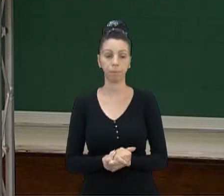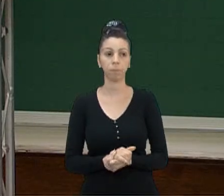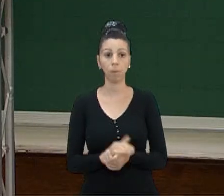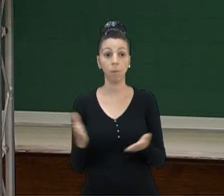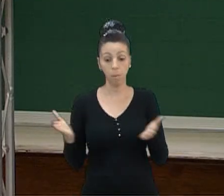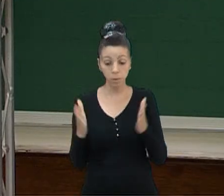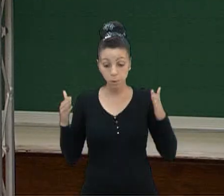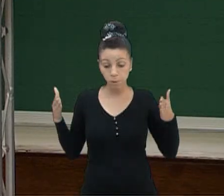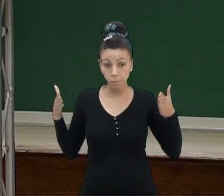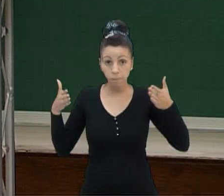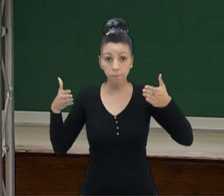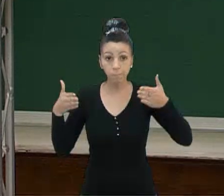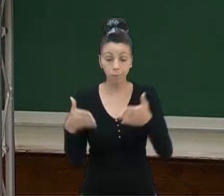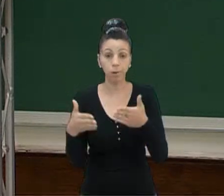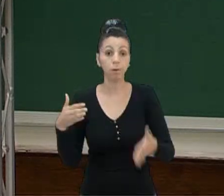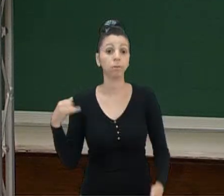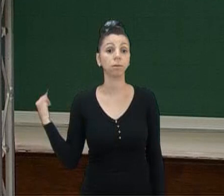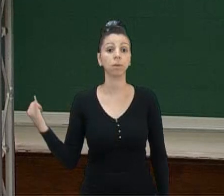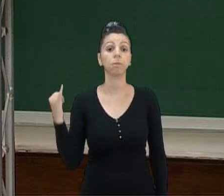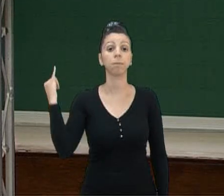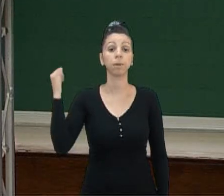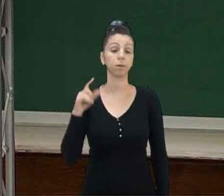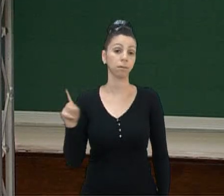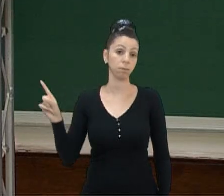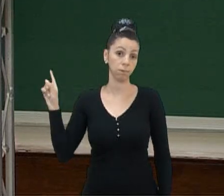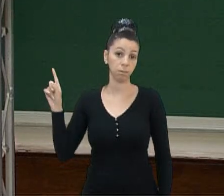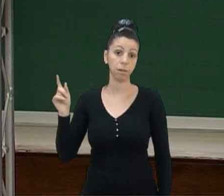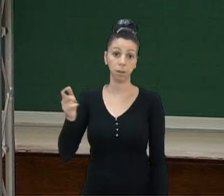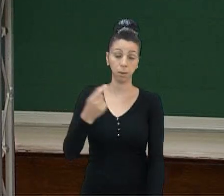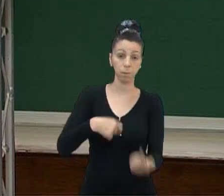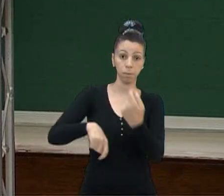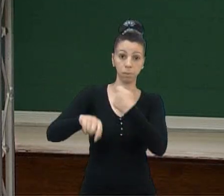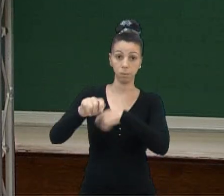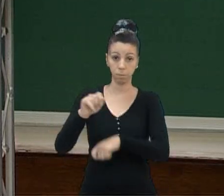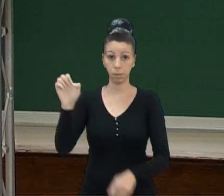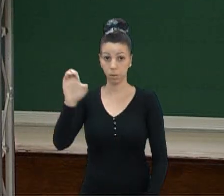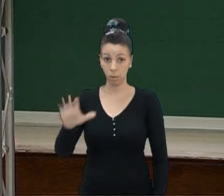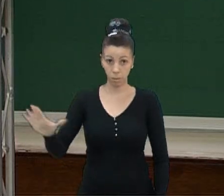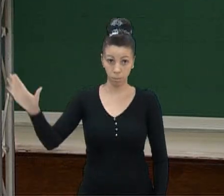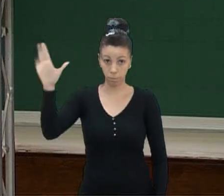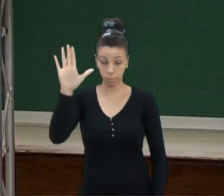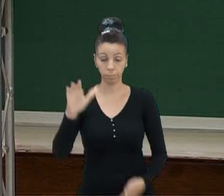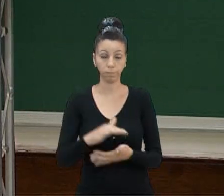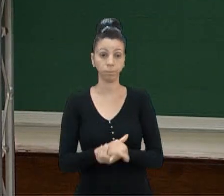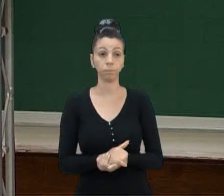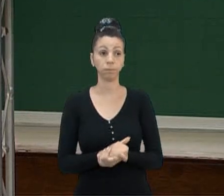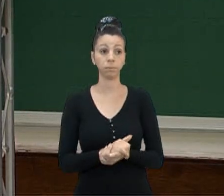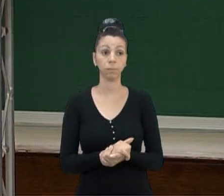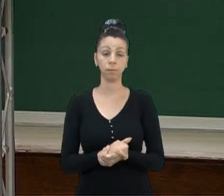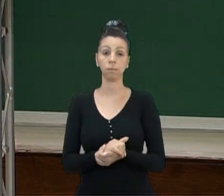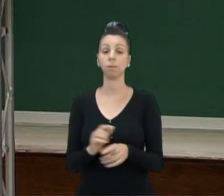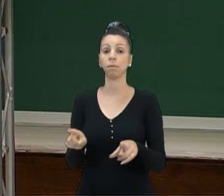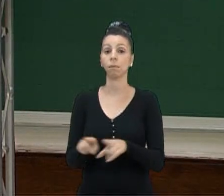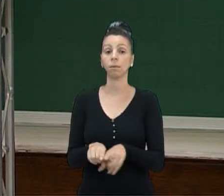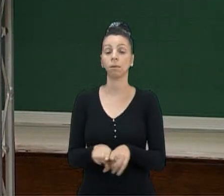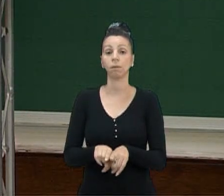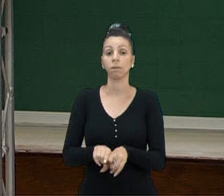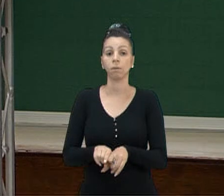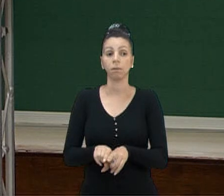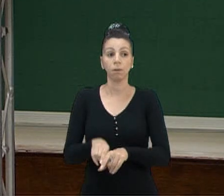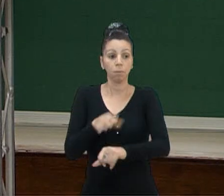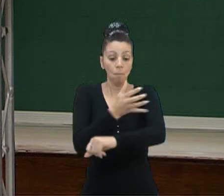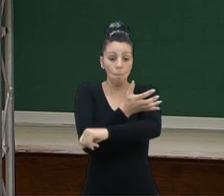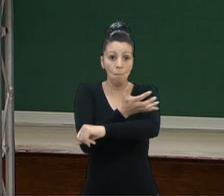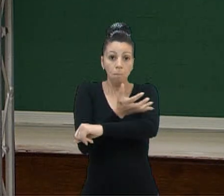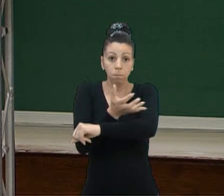foca aqui na importância deles até para a própria economia do continente. E as formas de relevo, retomando lá,